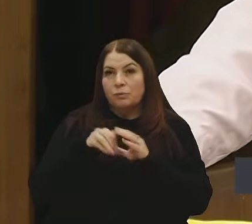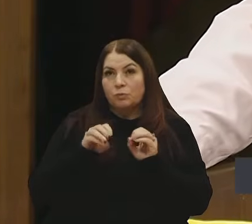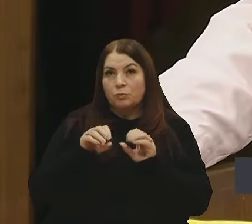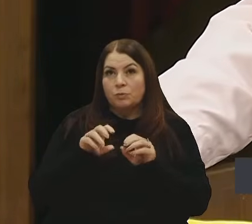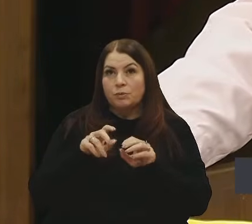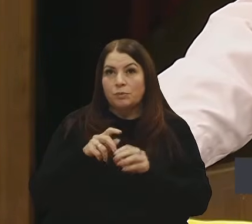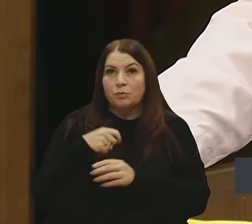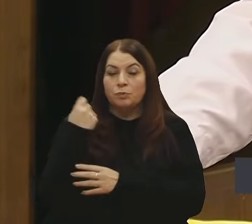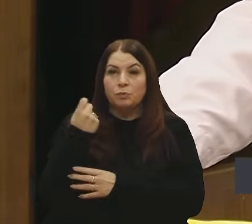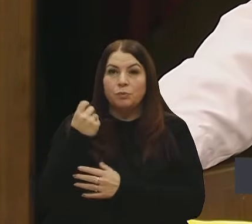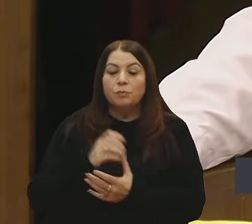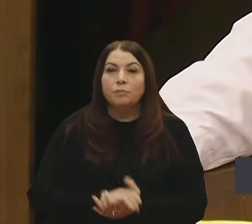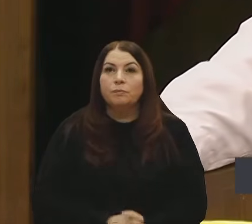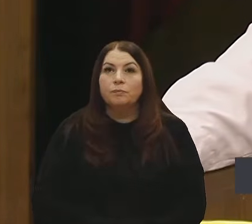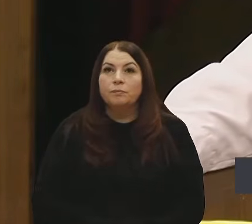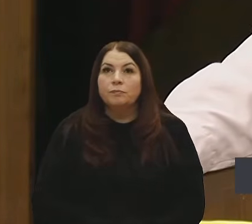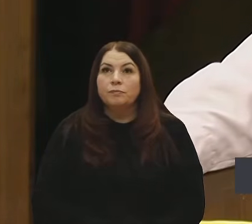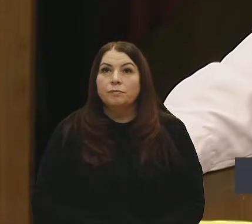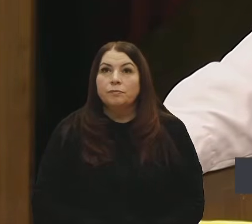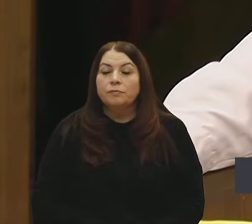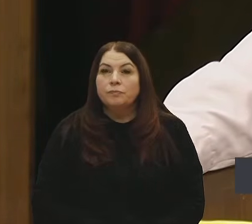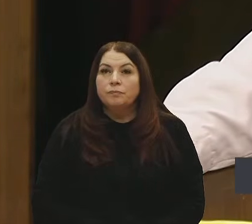Sul. Né?